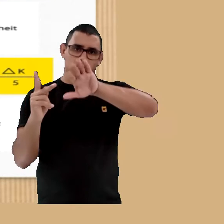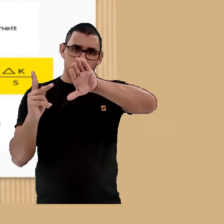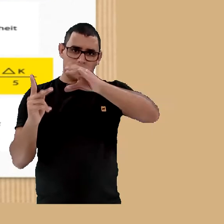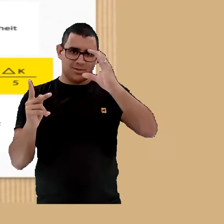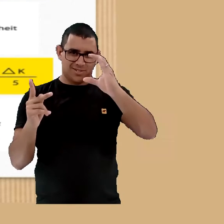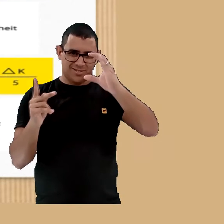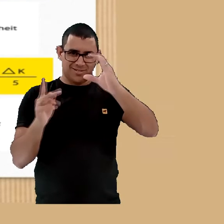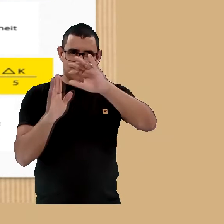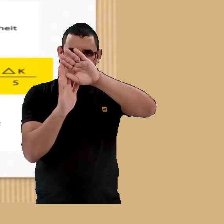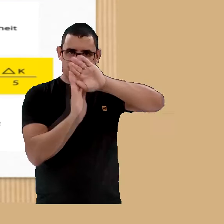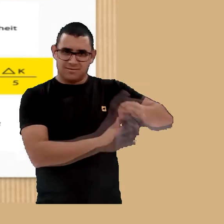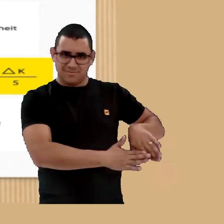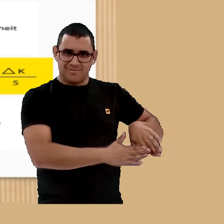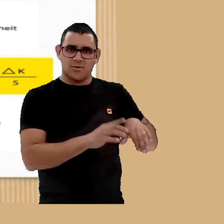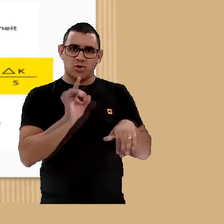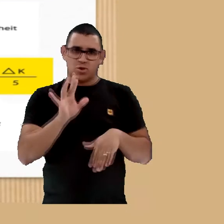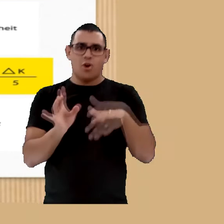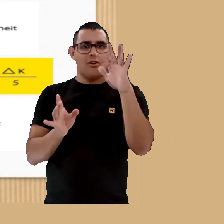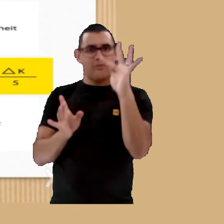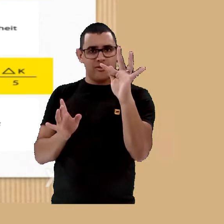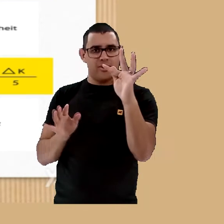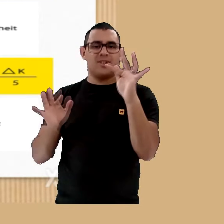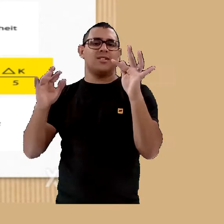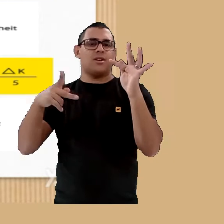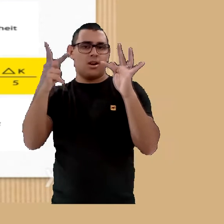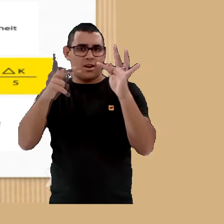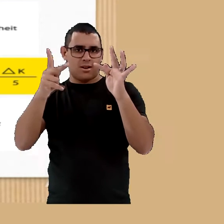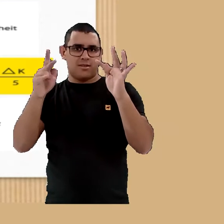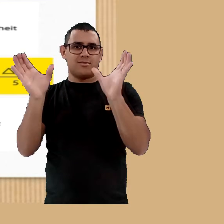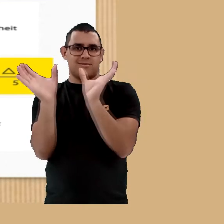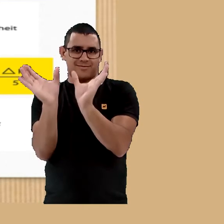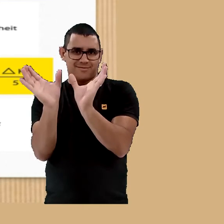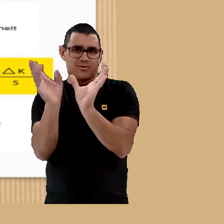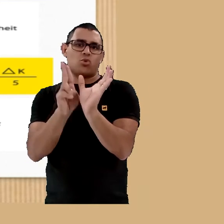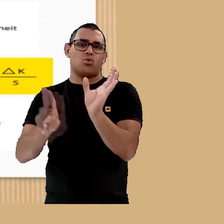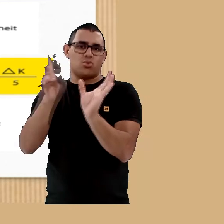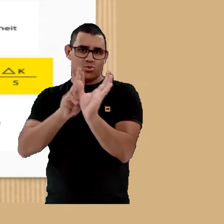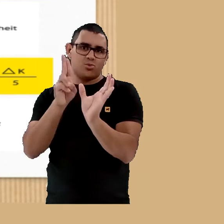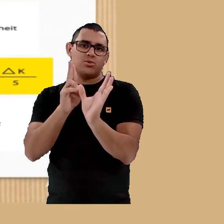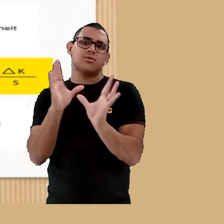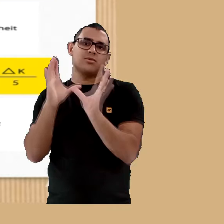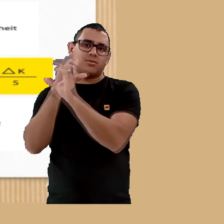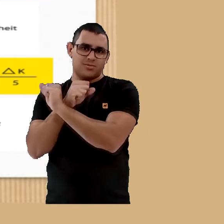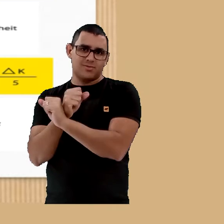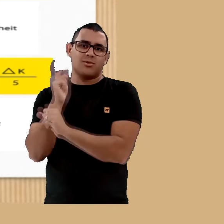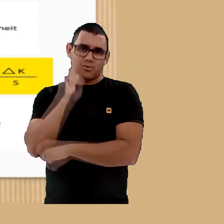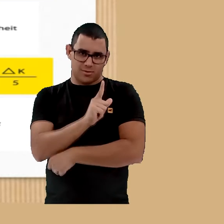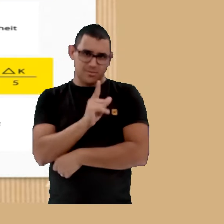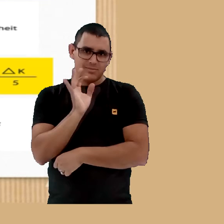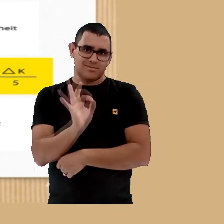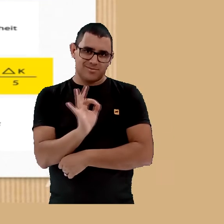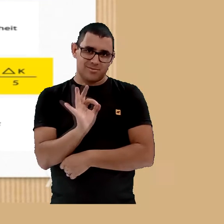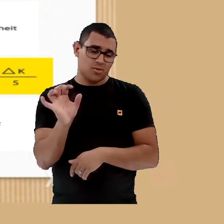vai trabalhar Fahrenheit menos 32 sobre 9 igual a Kelvin menos 273 sobre